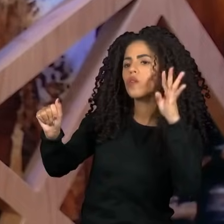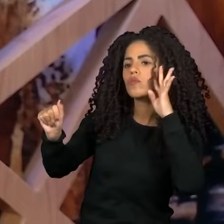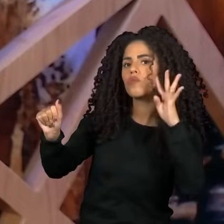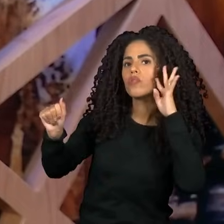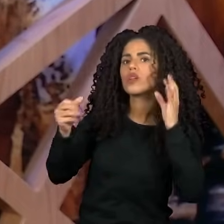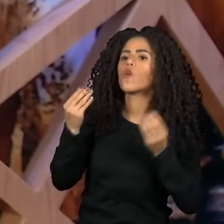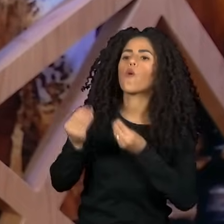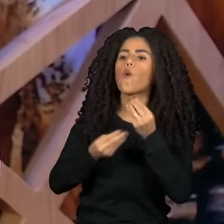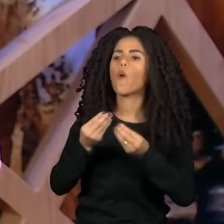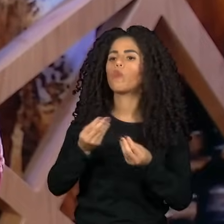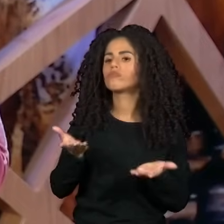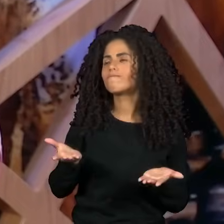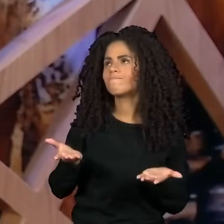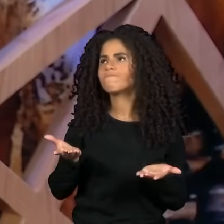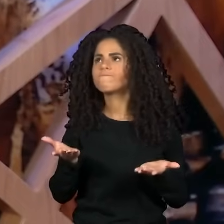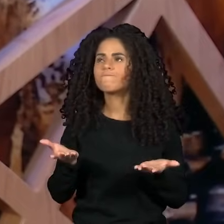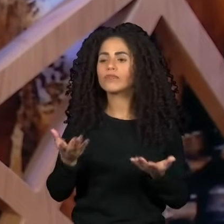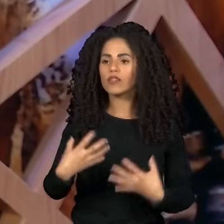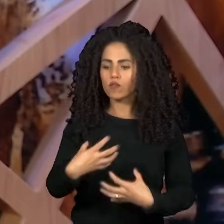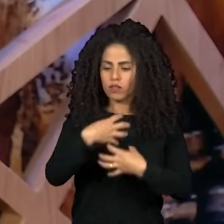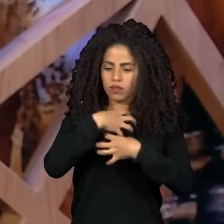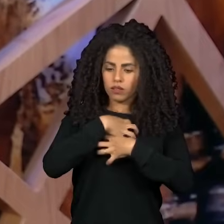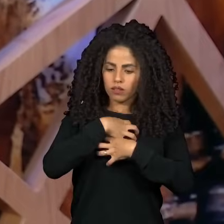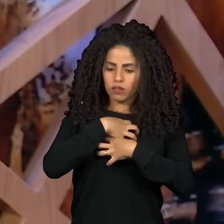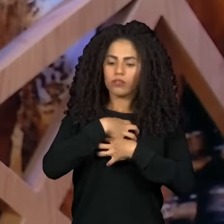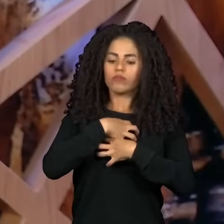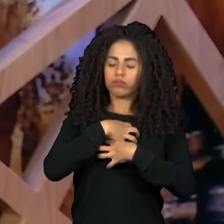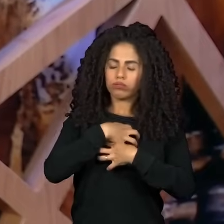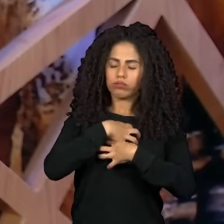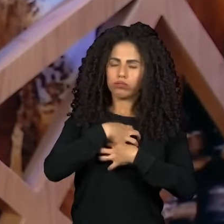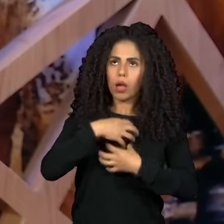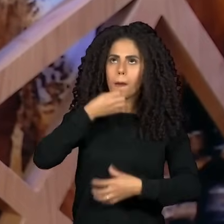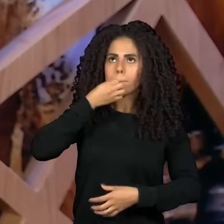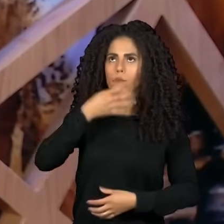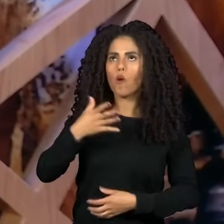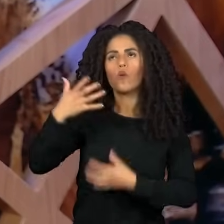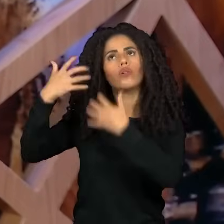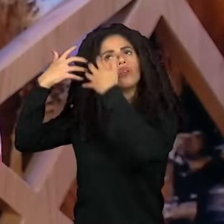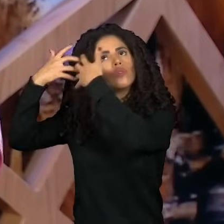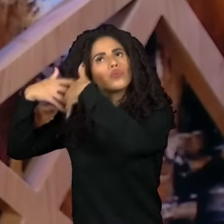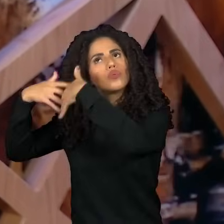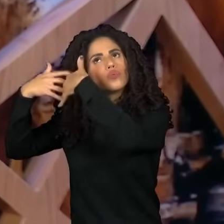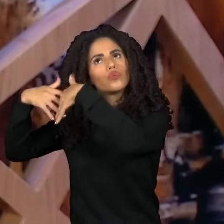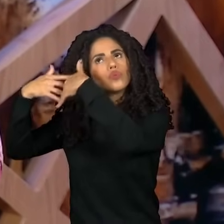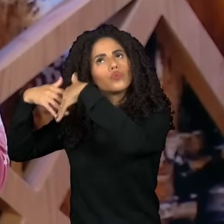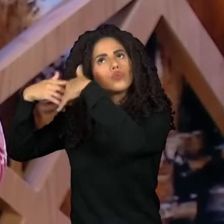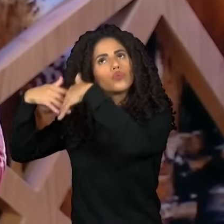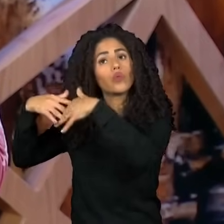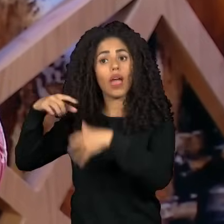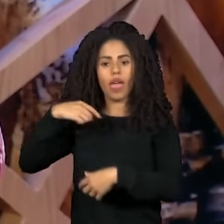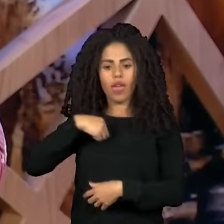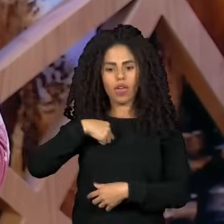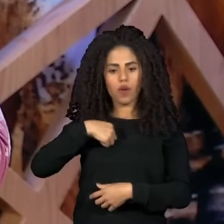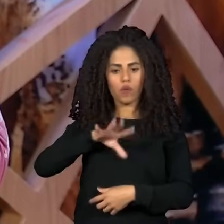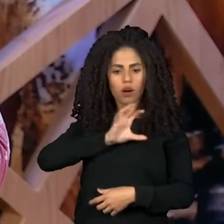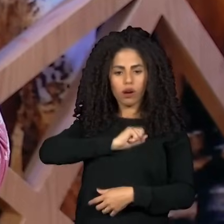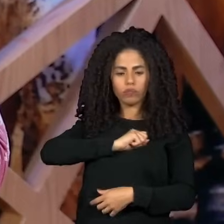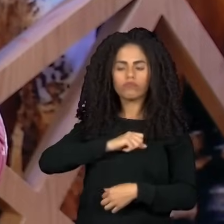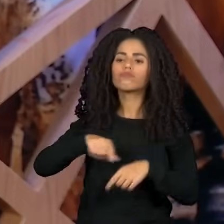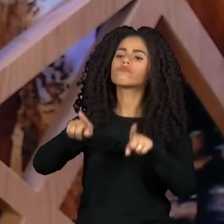perspectivas africanas ela não existe. Então, sentir é também um elemento racional. Então, quando eu estou amando, eu também